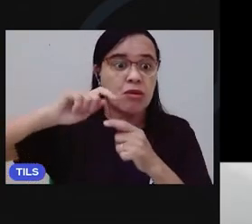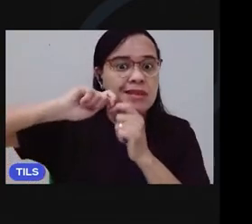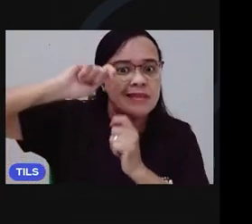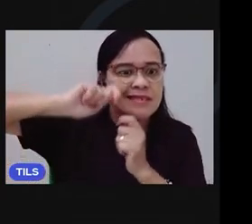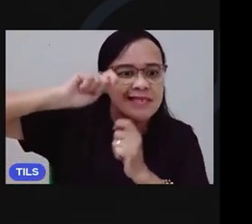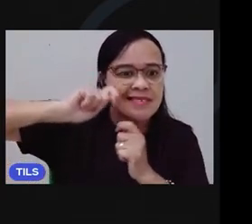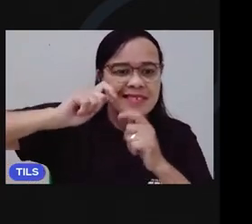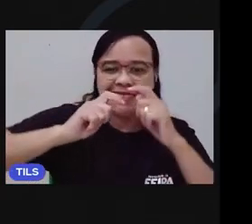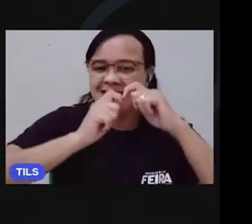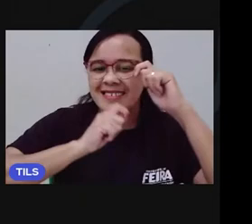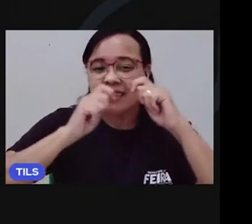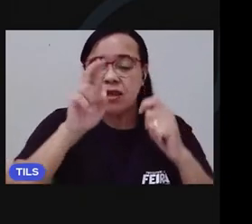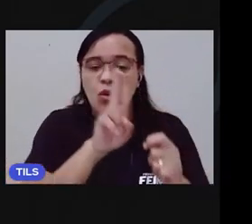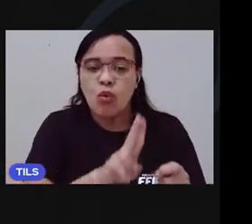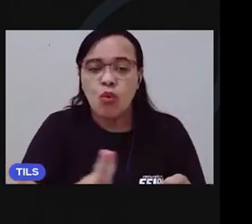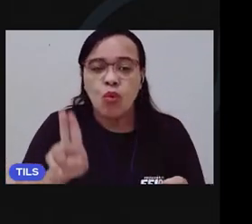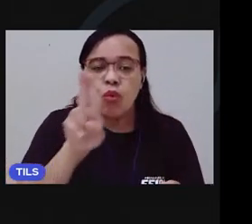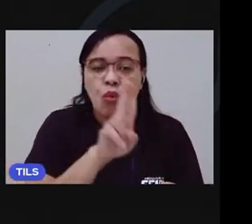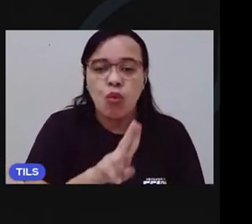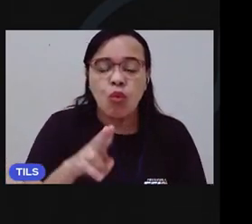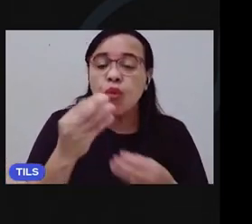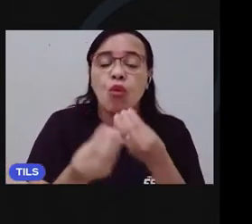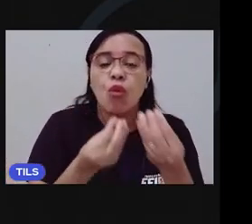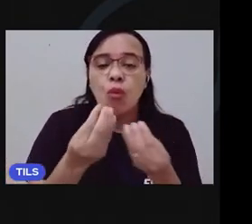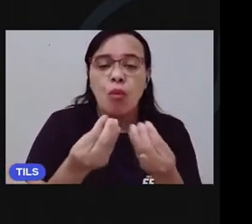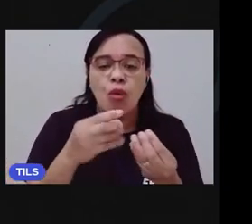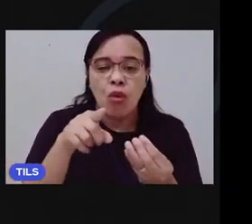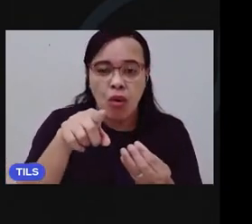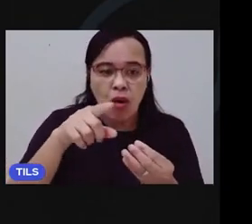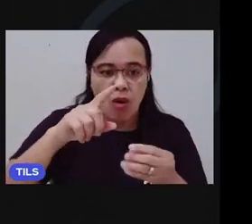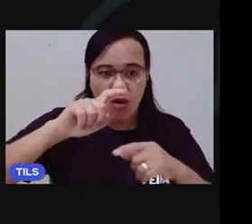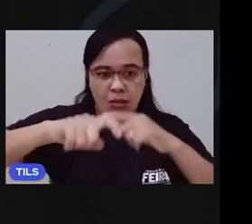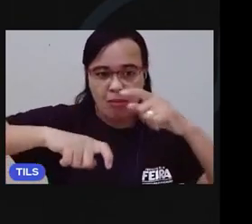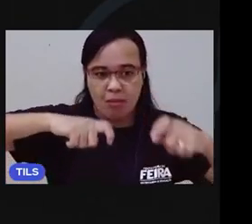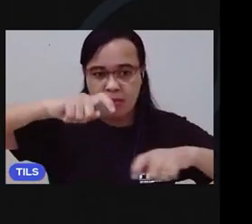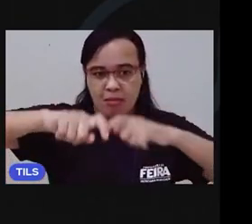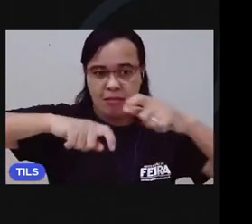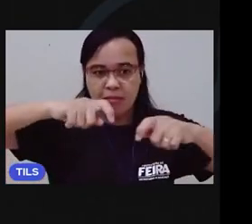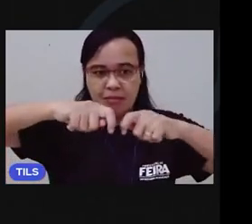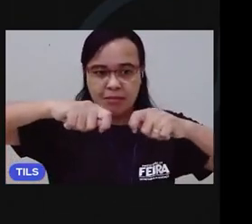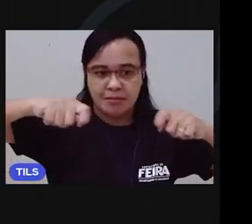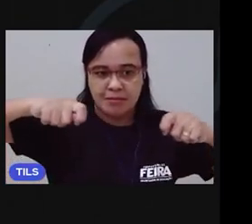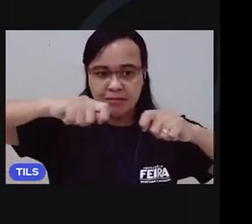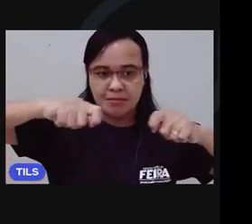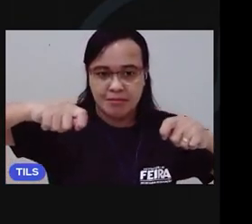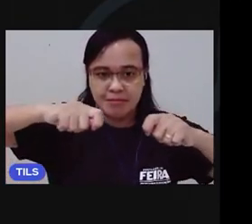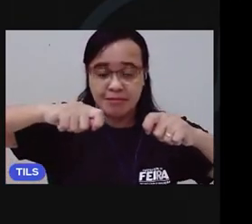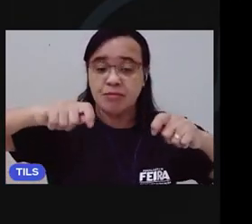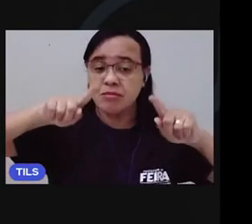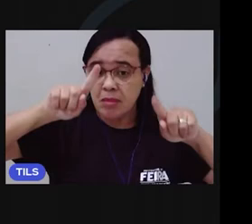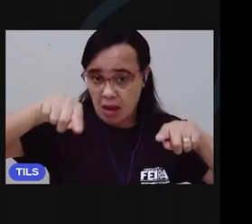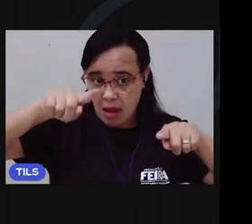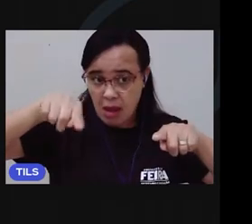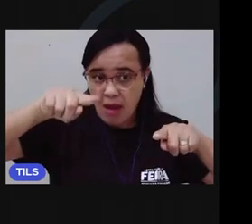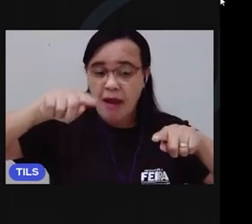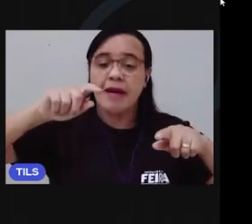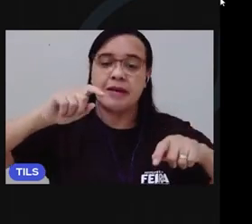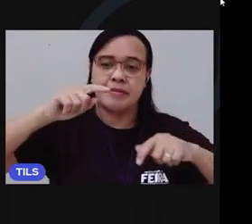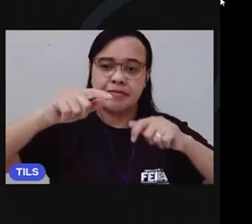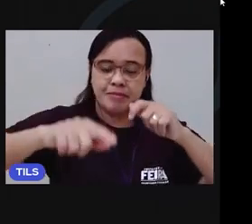direito, vamos pegar um pedaço, enrolar nos dedos e segurar com o polegar, como se fosse uma